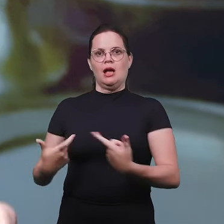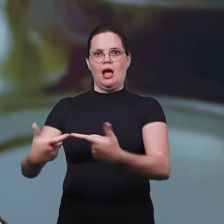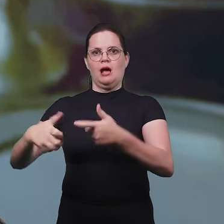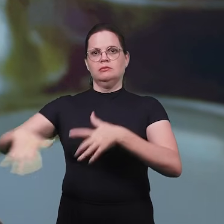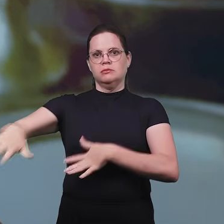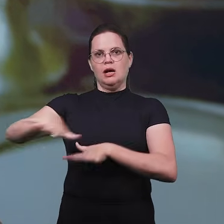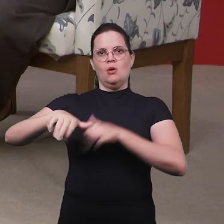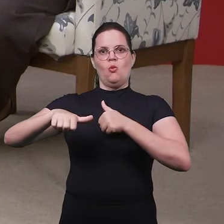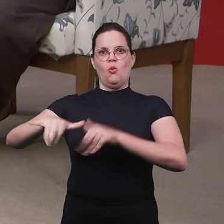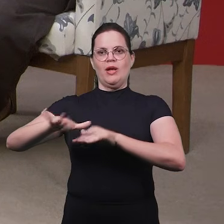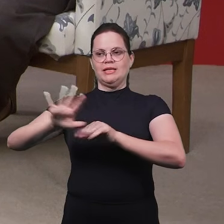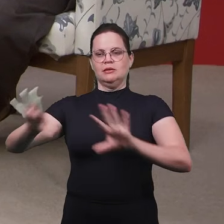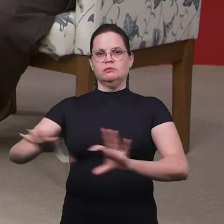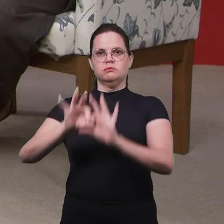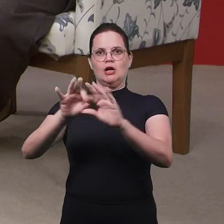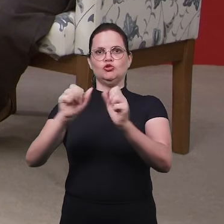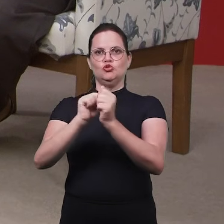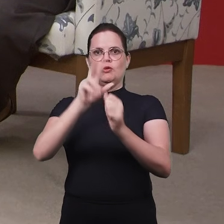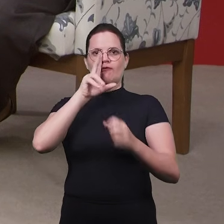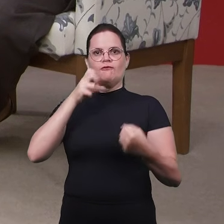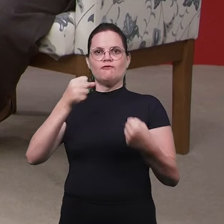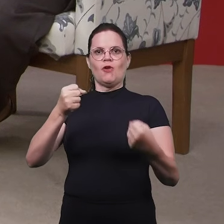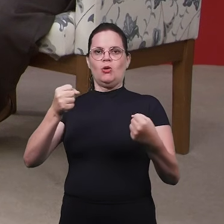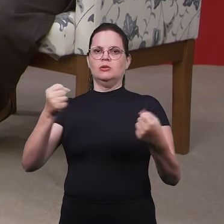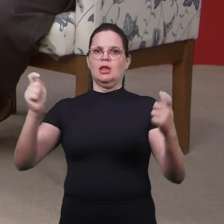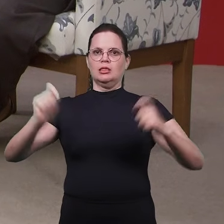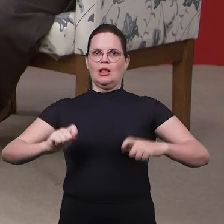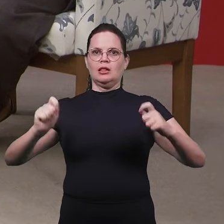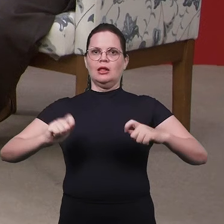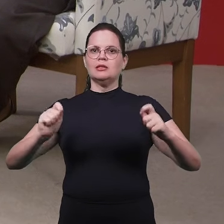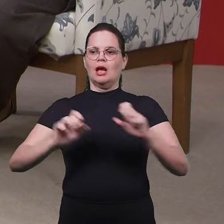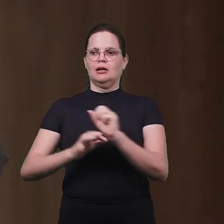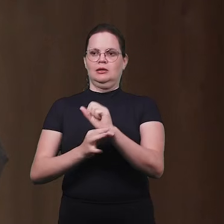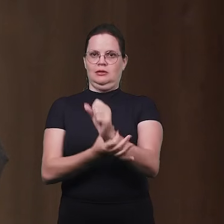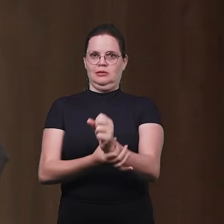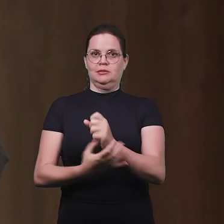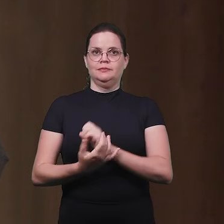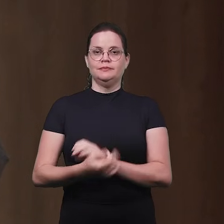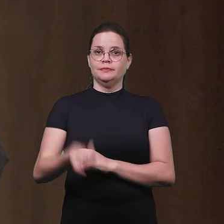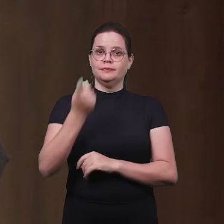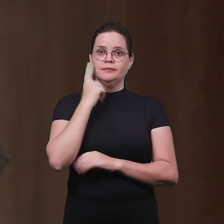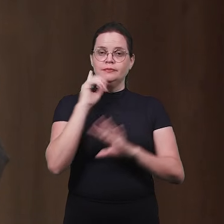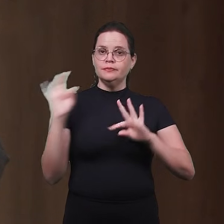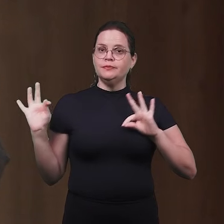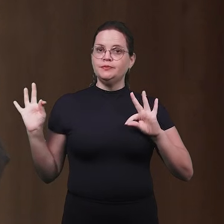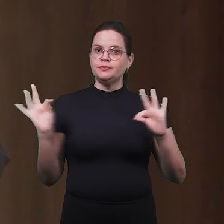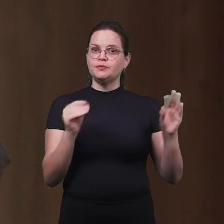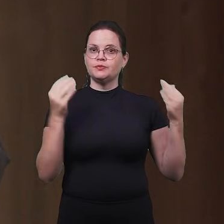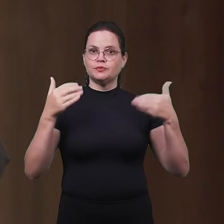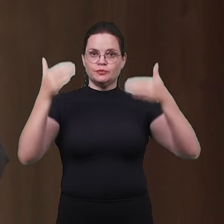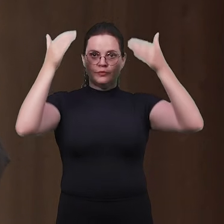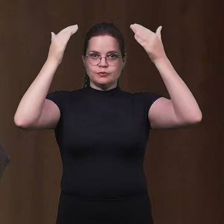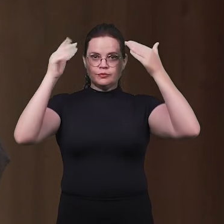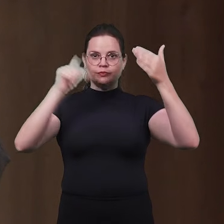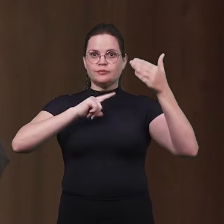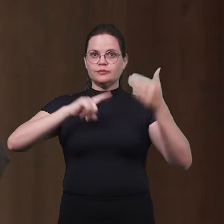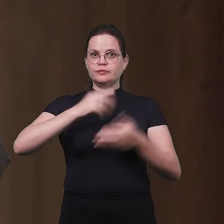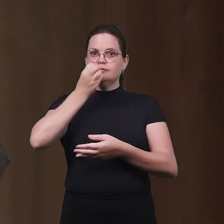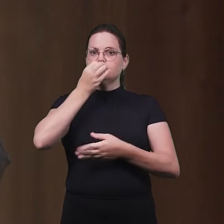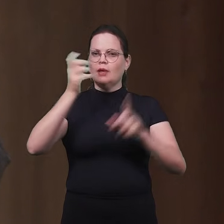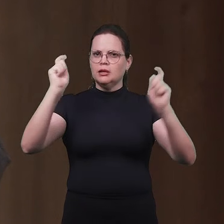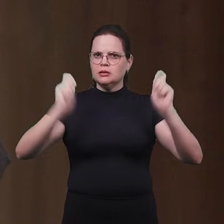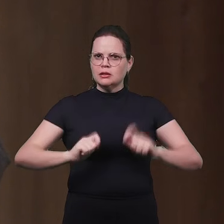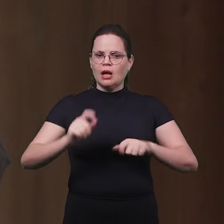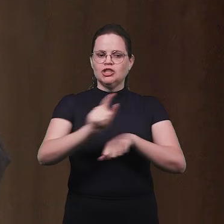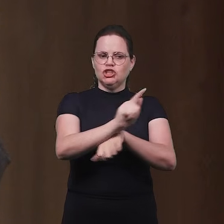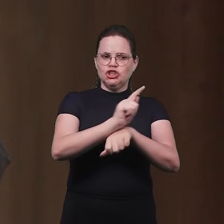E fortifica o reino. E fortifica o reino. Pode observar que todos os reinos que funcionavam bem, o